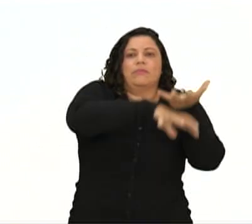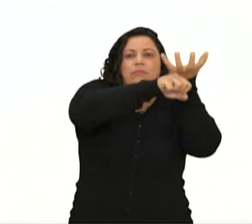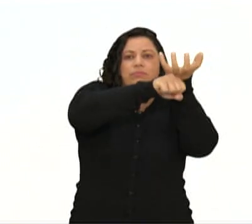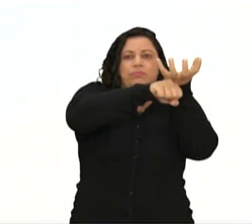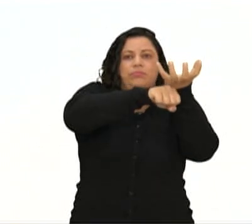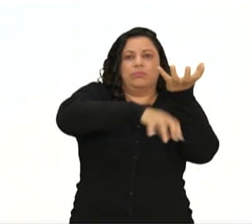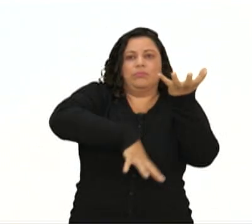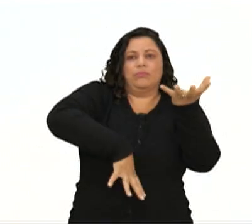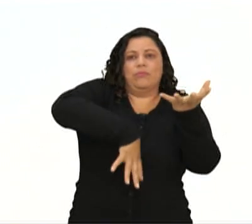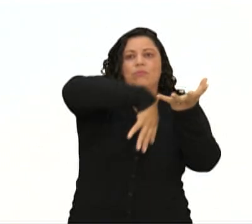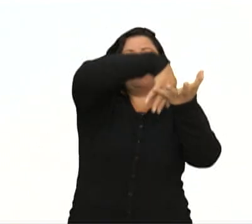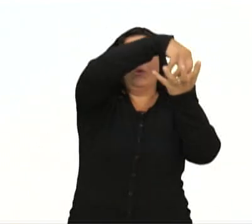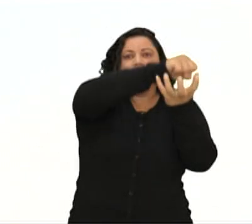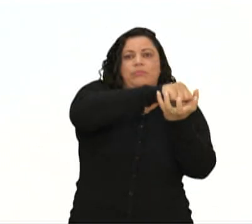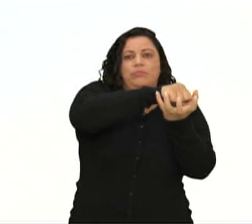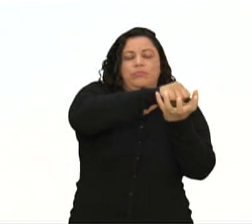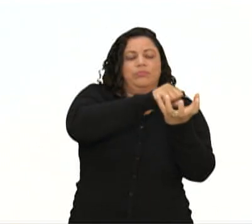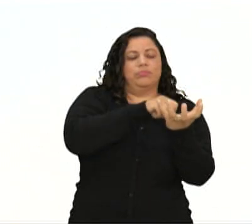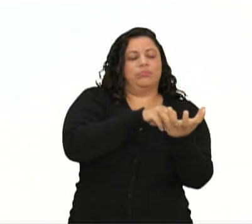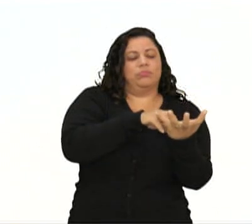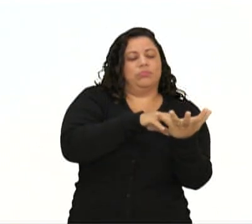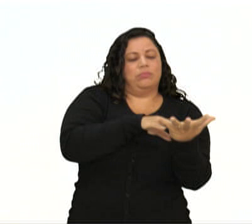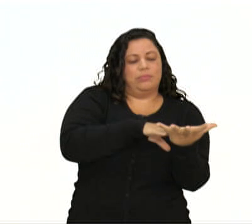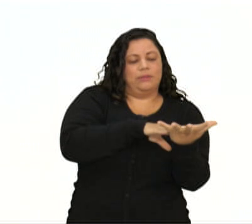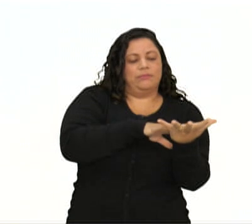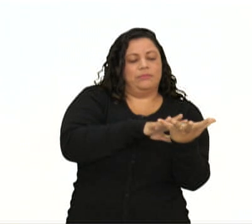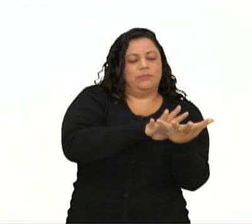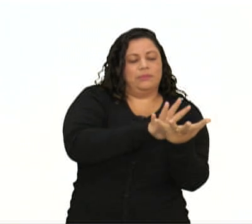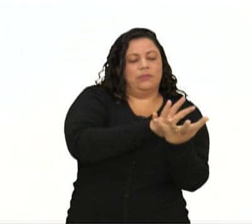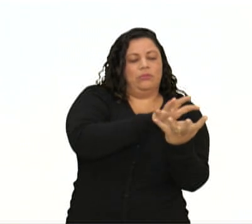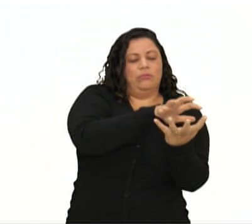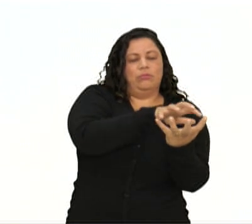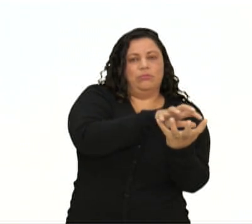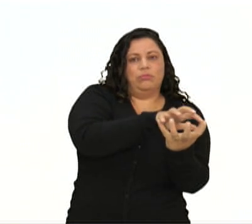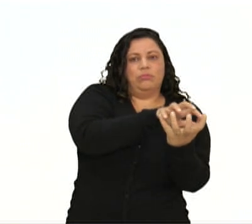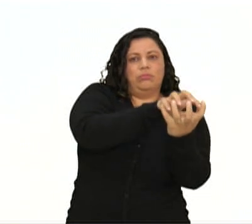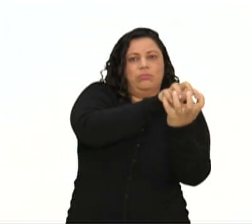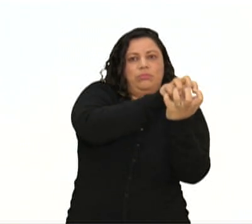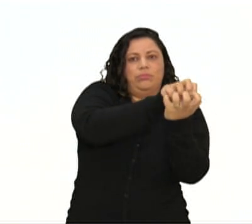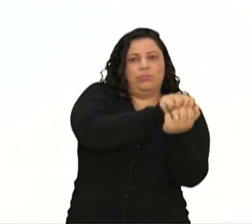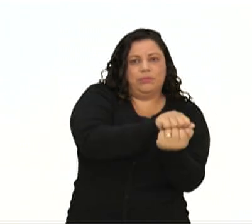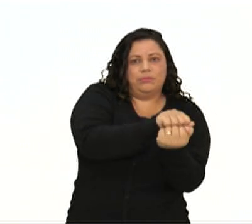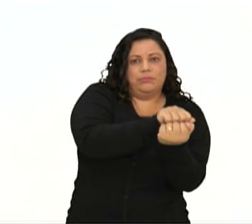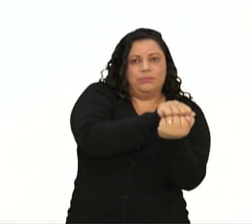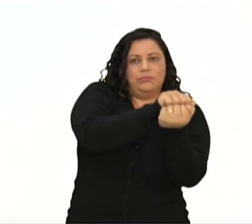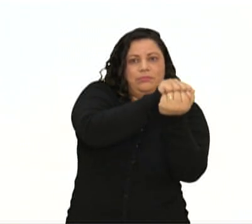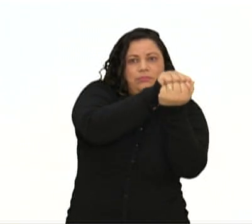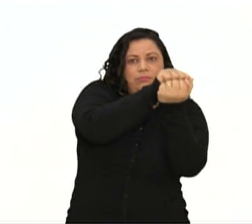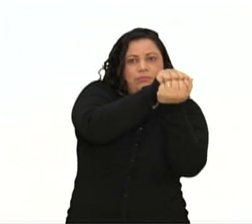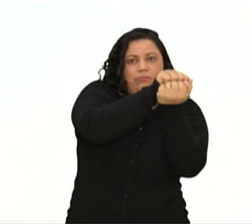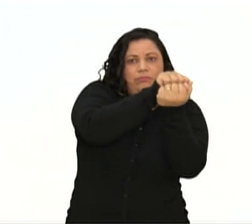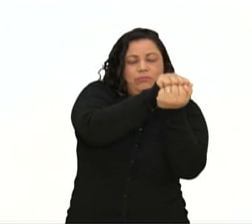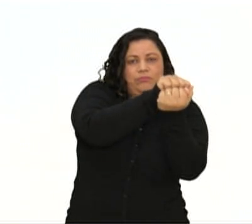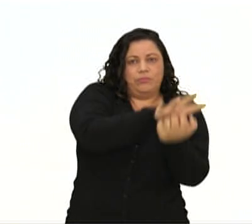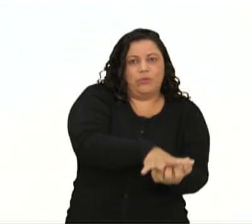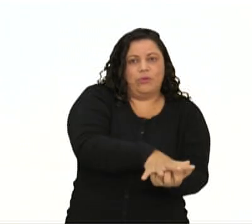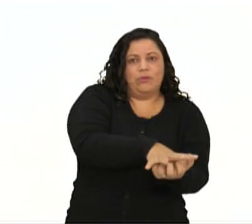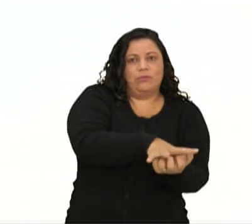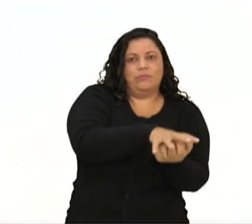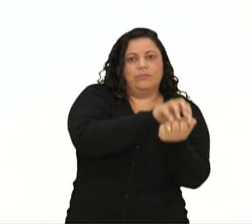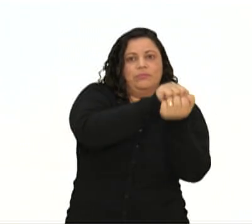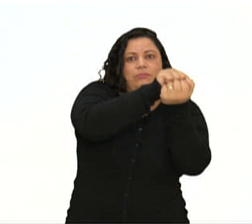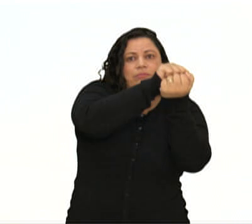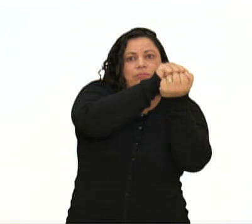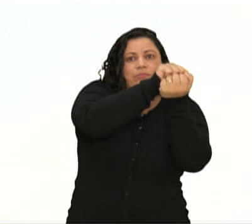de cima do coração, se contraem, certo? Depois, né, bombeia o sangue para baixo, que são os